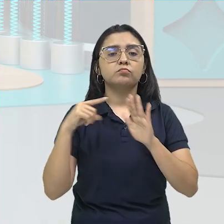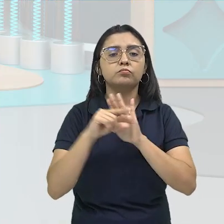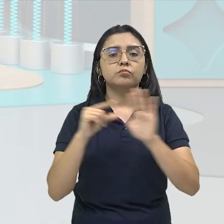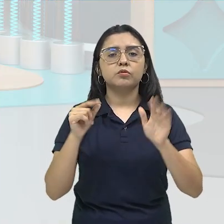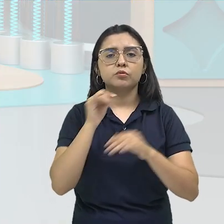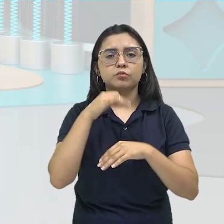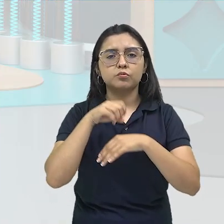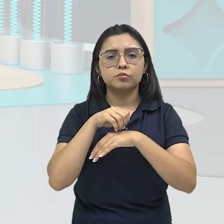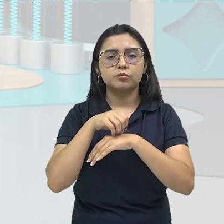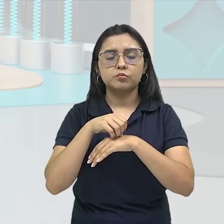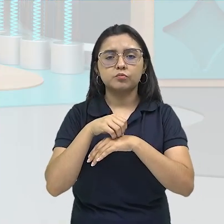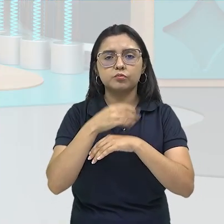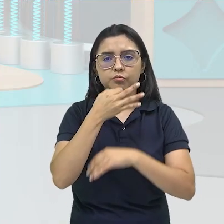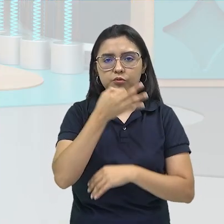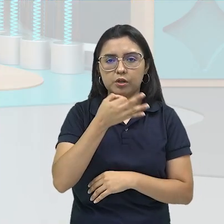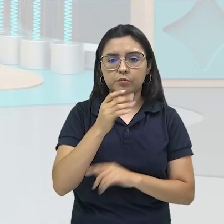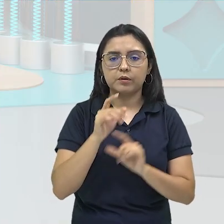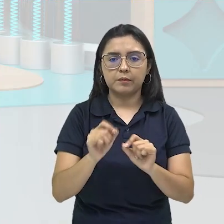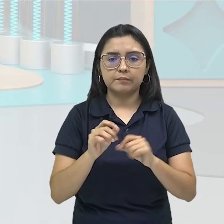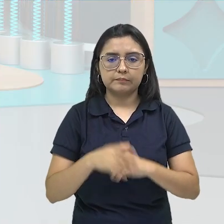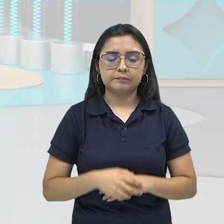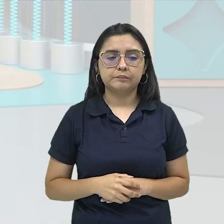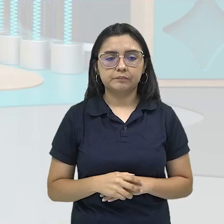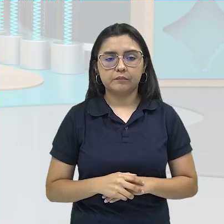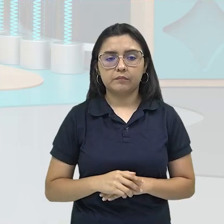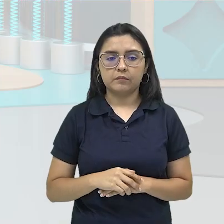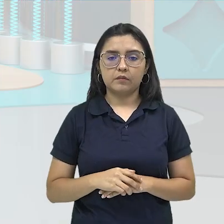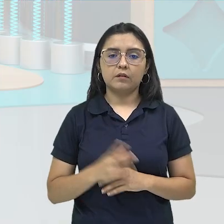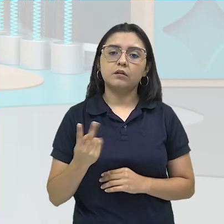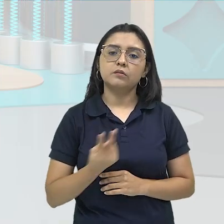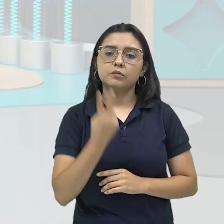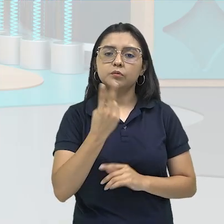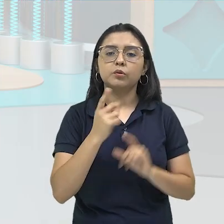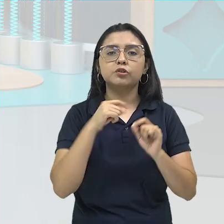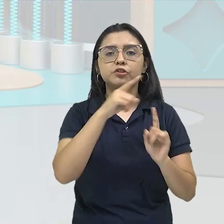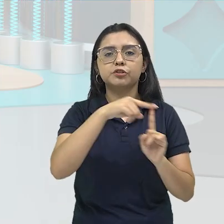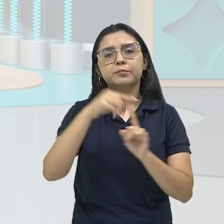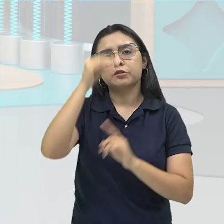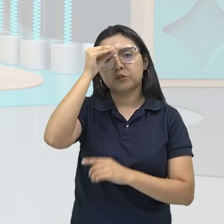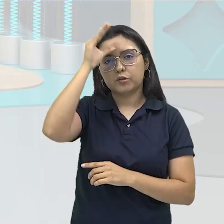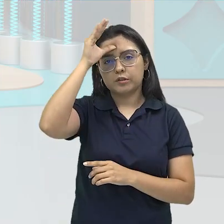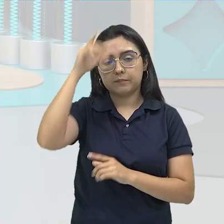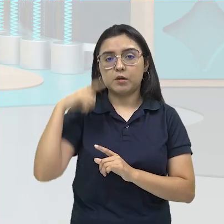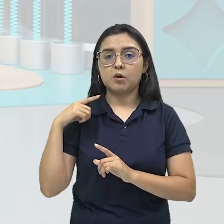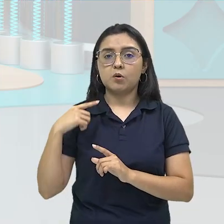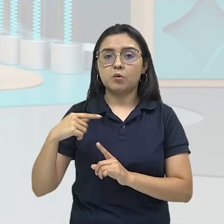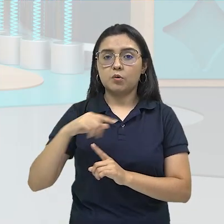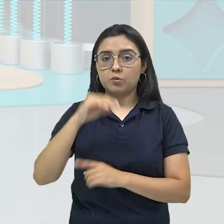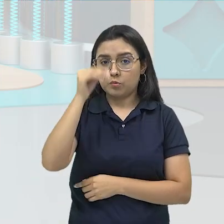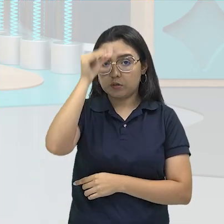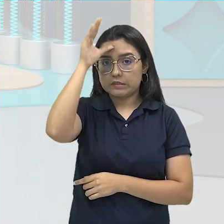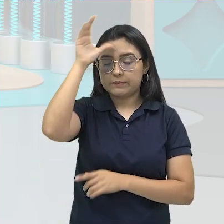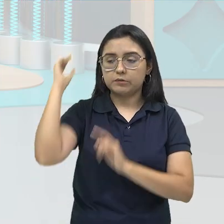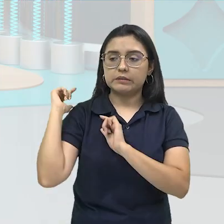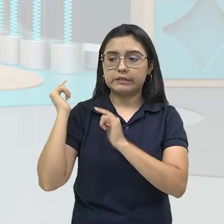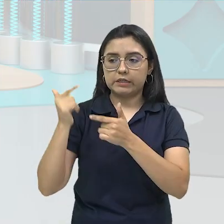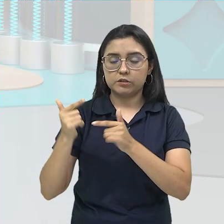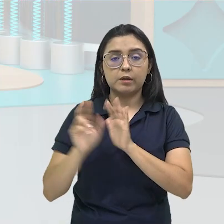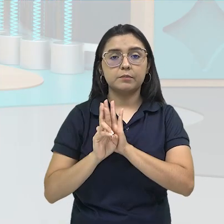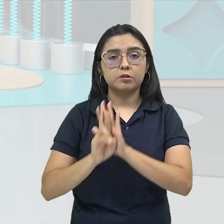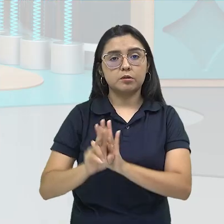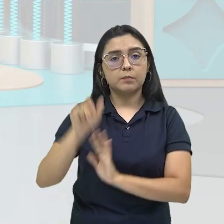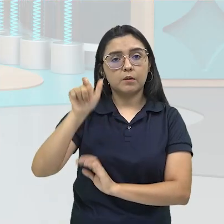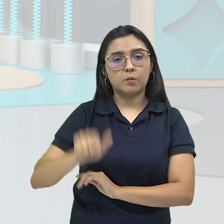Ele sugere um contraste entre 2 formas de conhecimento. O tradicional, certo? Representado